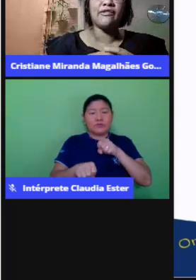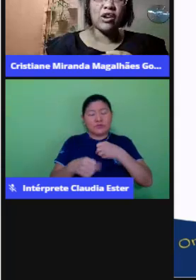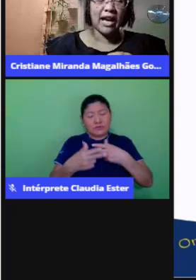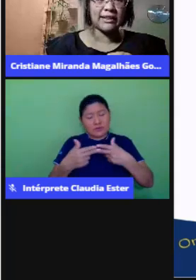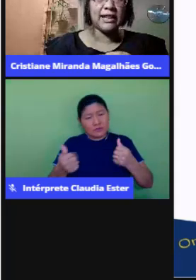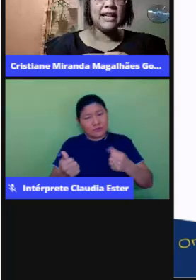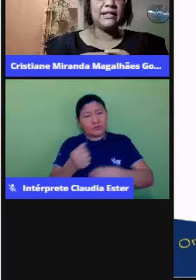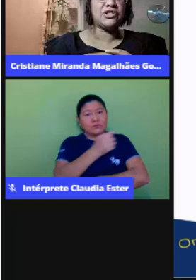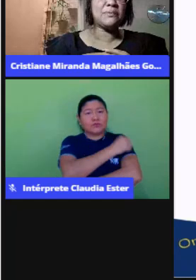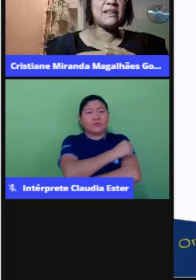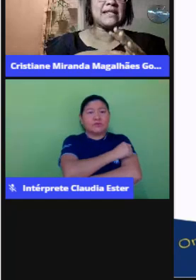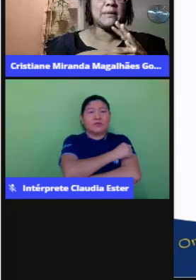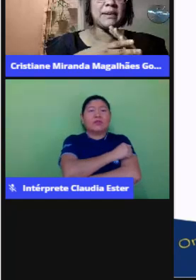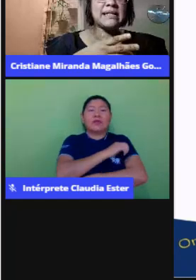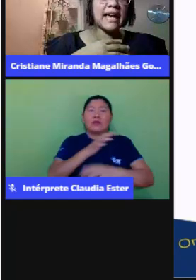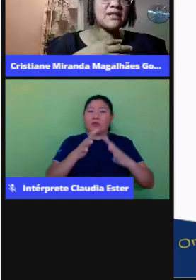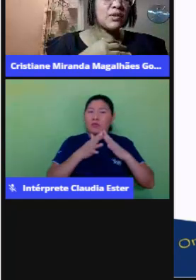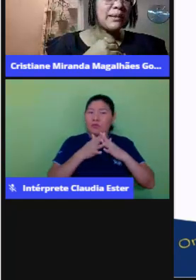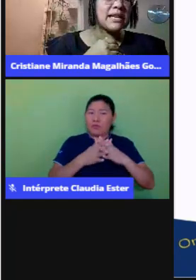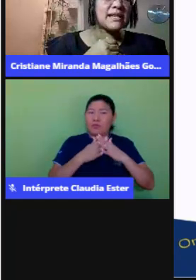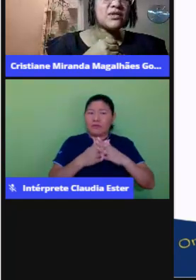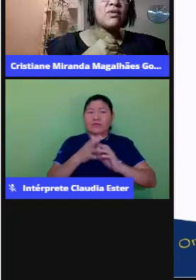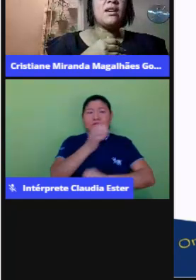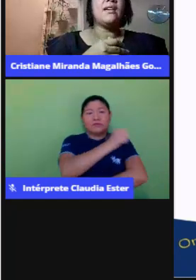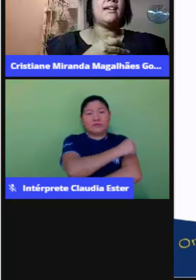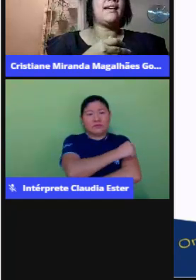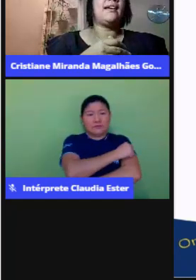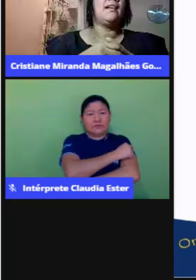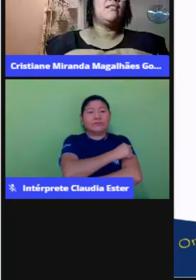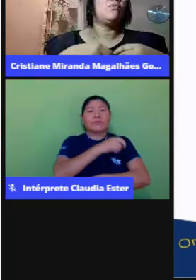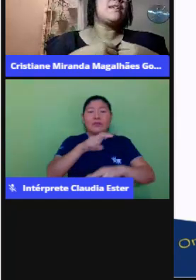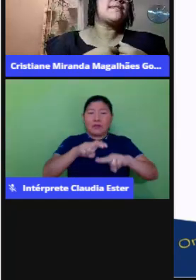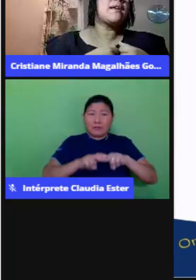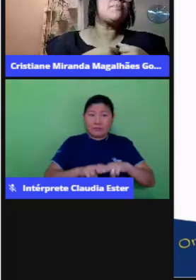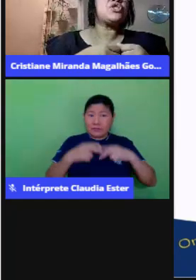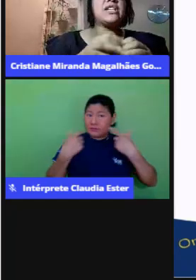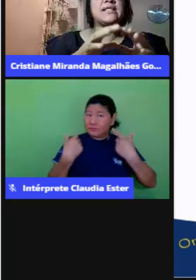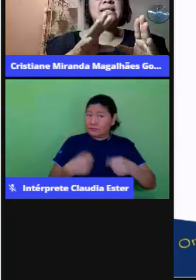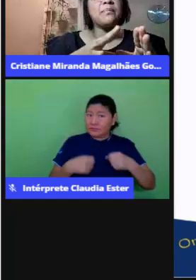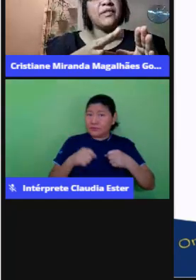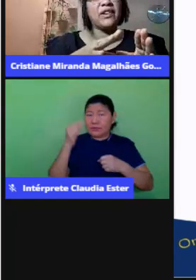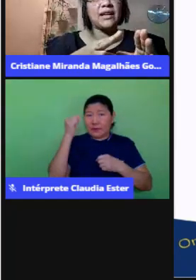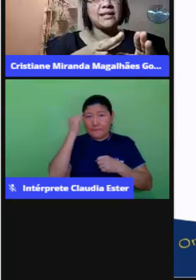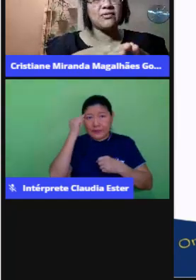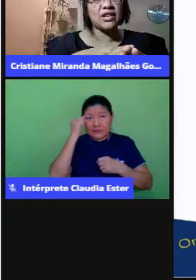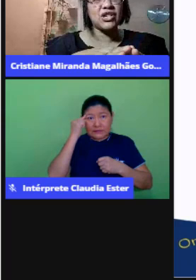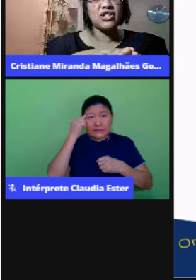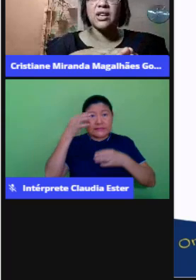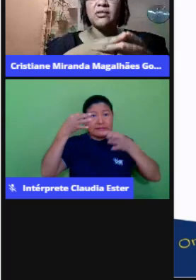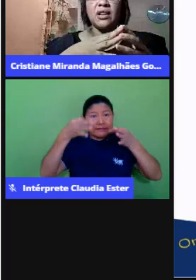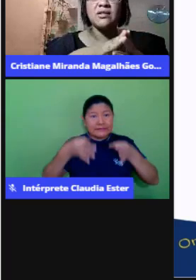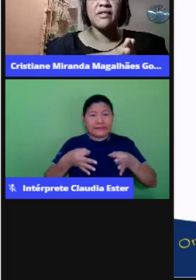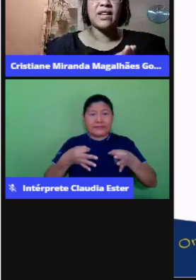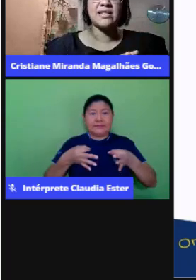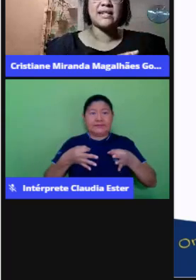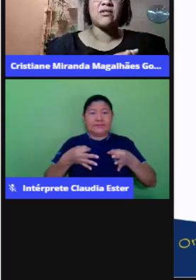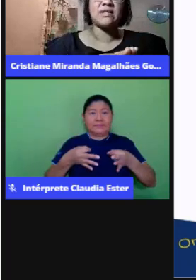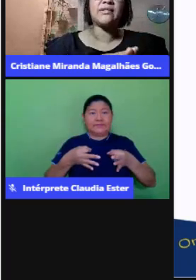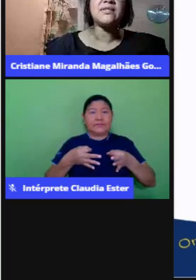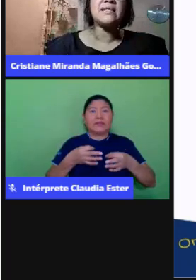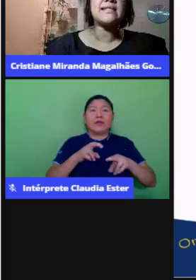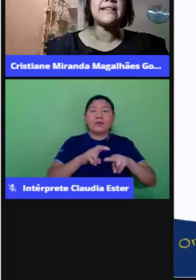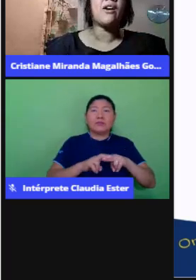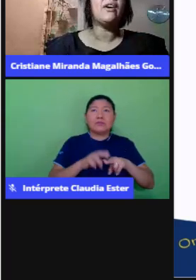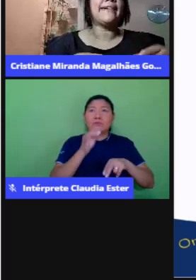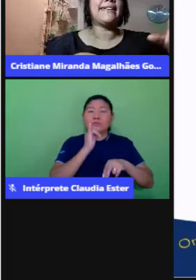totalmente equivocada. Então, a gente precisa pensar sobre isso. Um exemplo de simplificação que a gente tem é o nosso